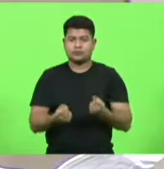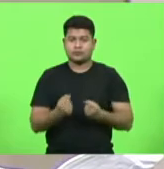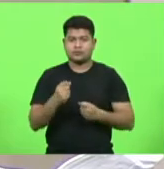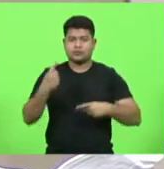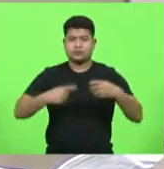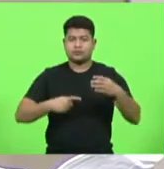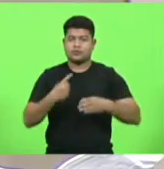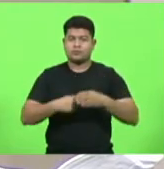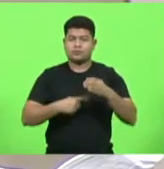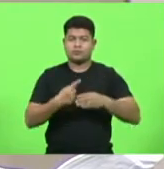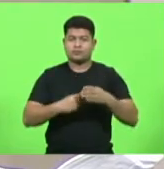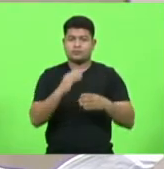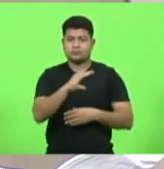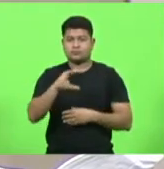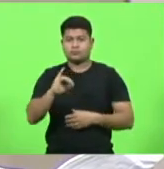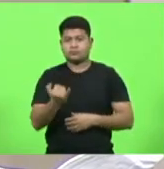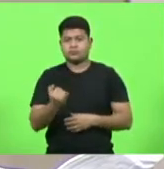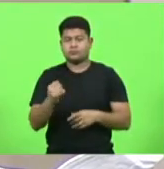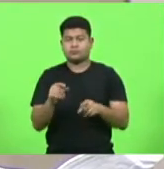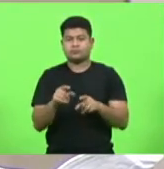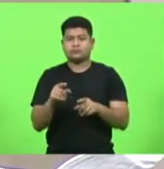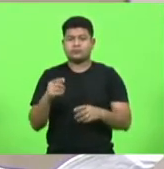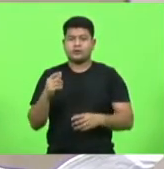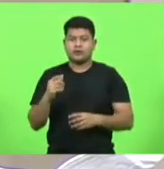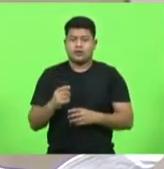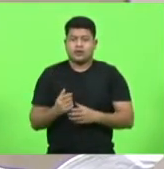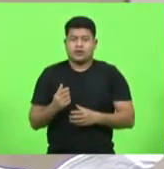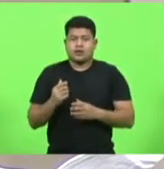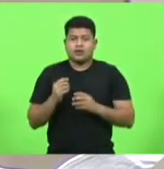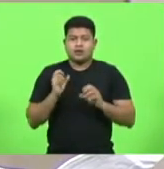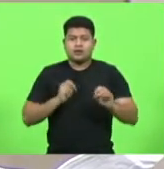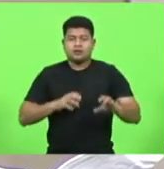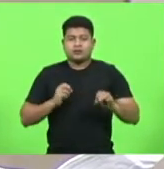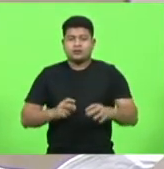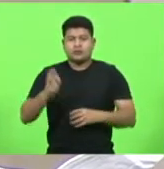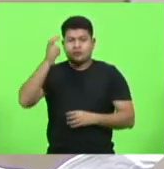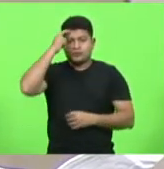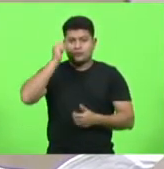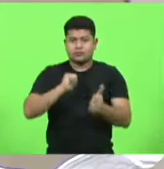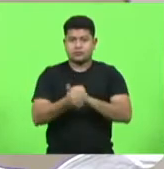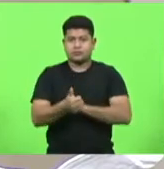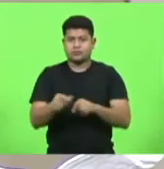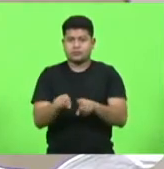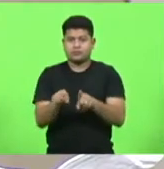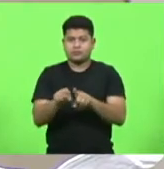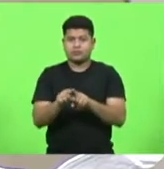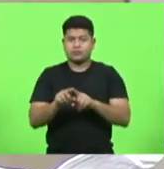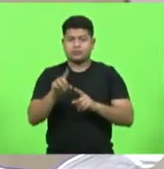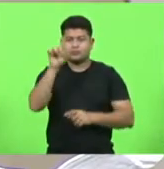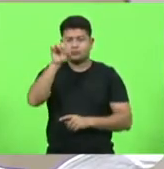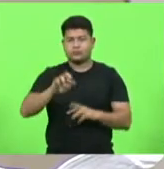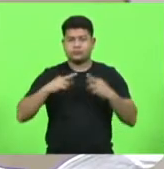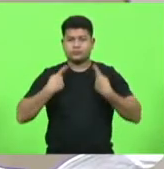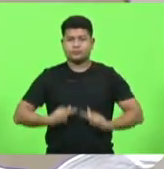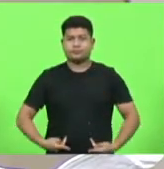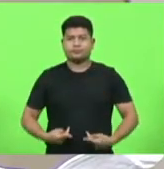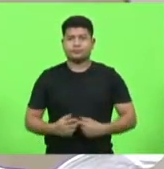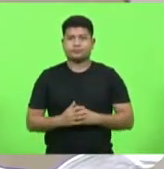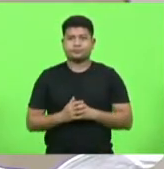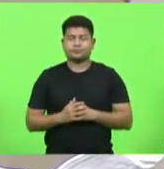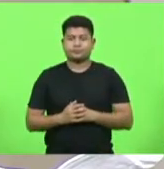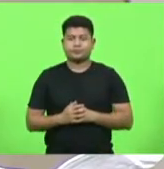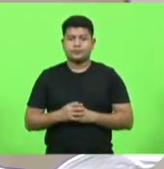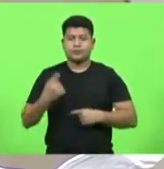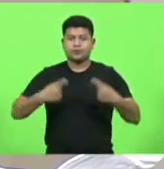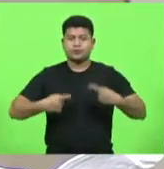de Constituição e Justiça, Comissão de Educação, Cultura e Desporto e Comissão de Direitos Humanos. Em discussão.